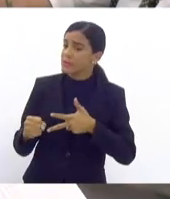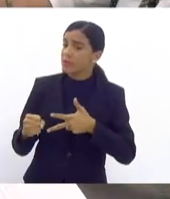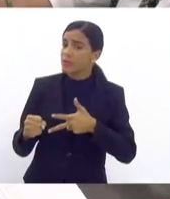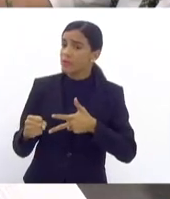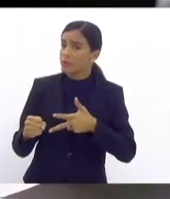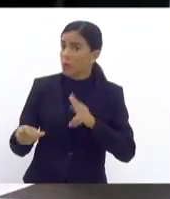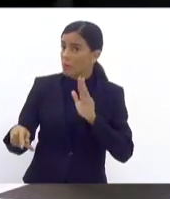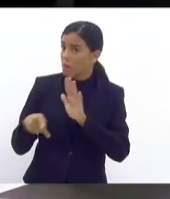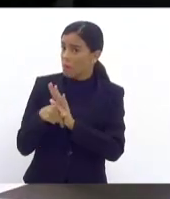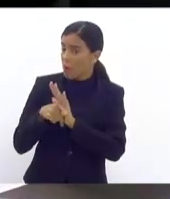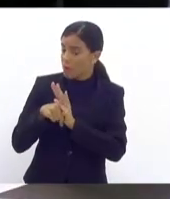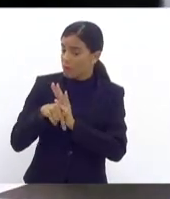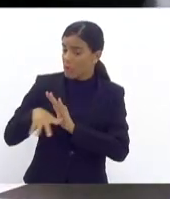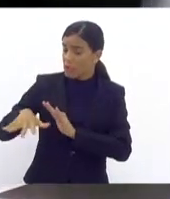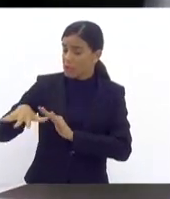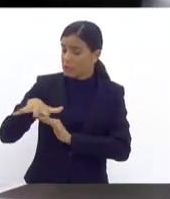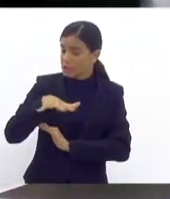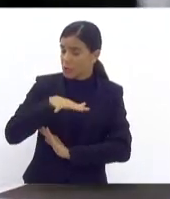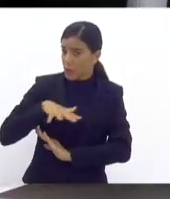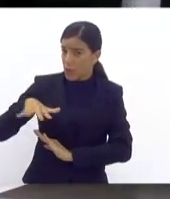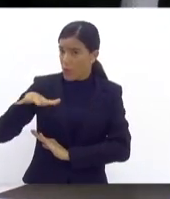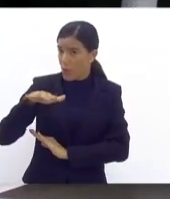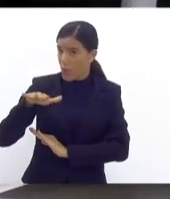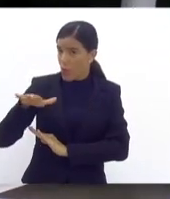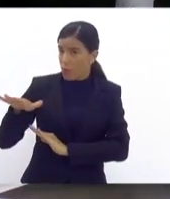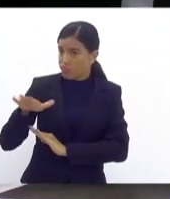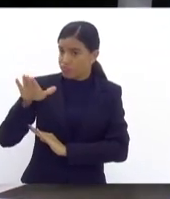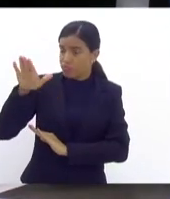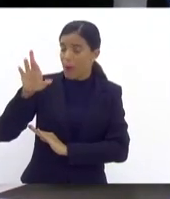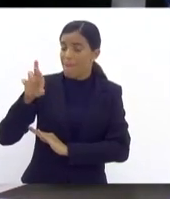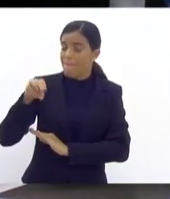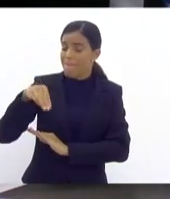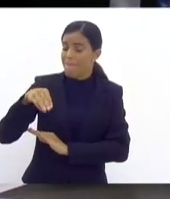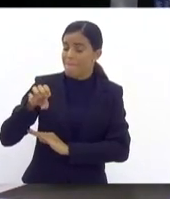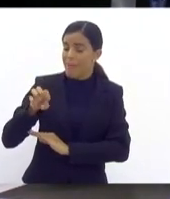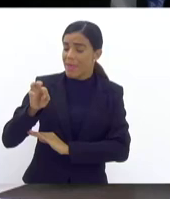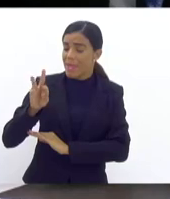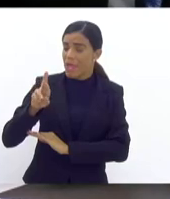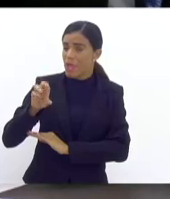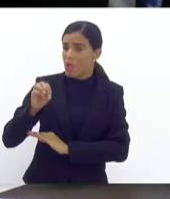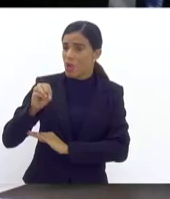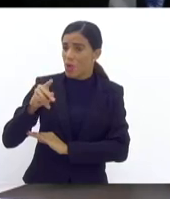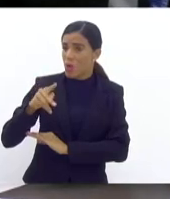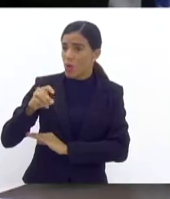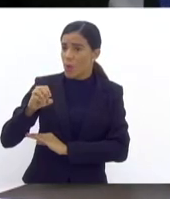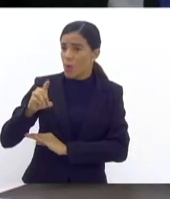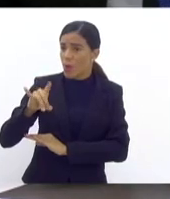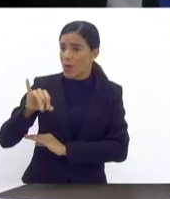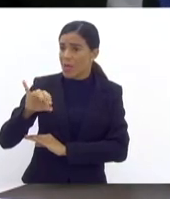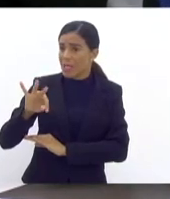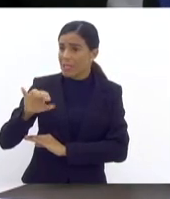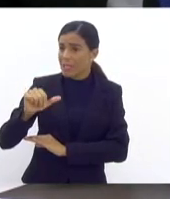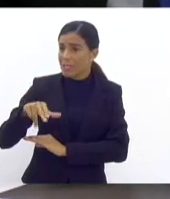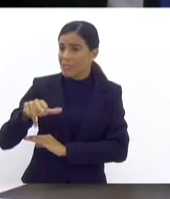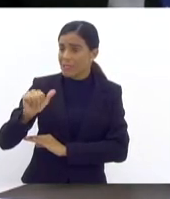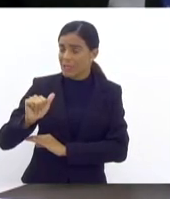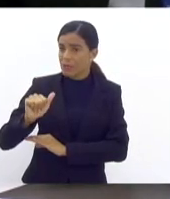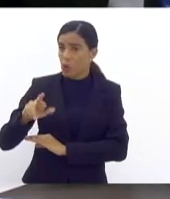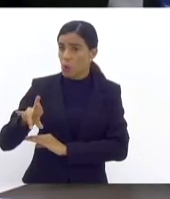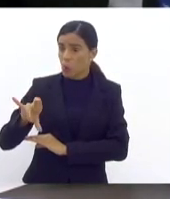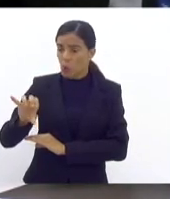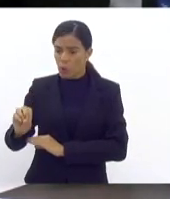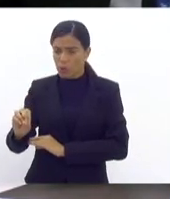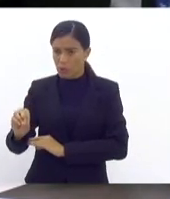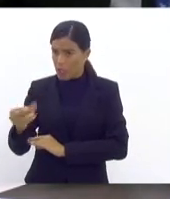da região metropolitana do Estado do Rio de Janeiro. E ele não tem essa competência de gerenciar o